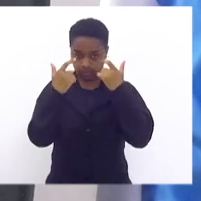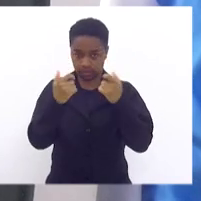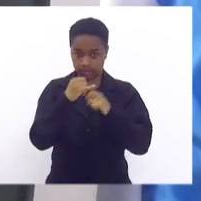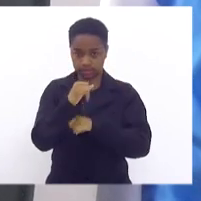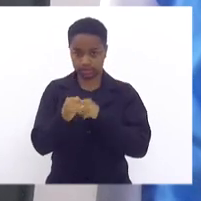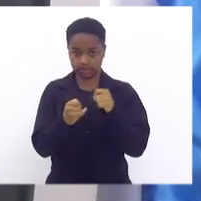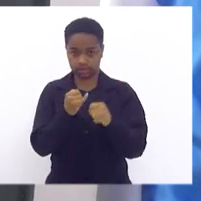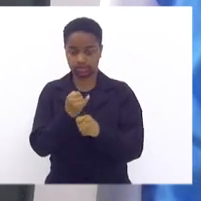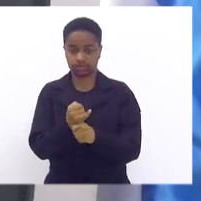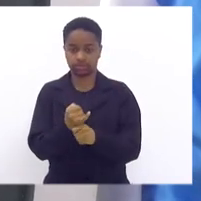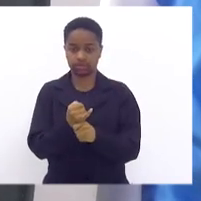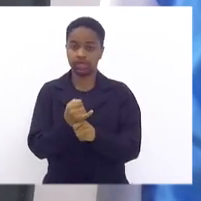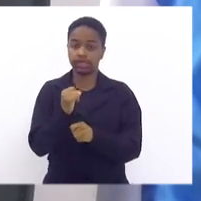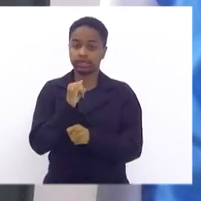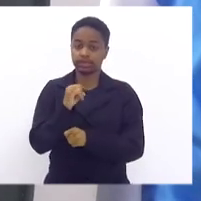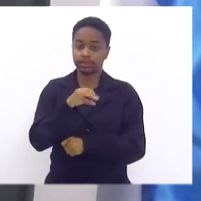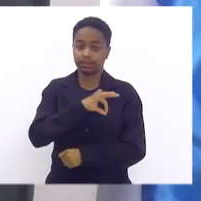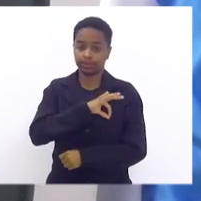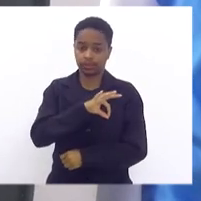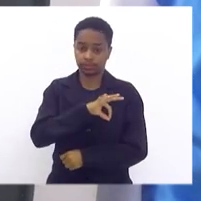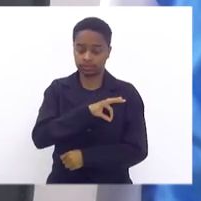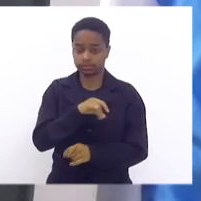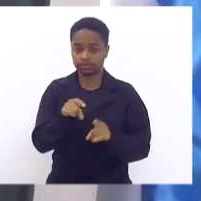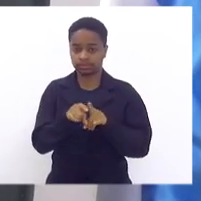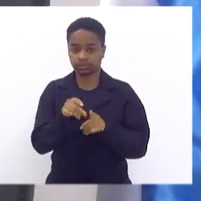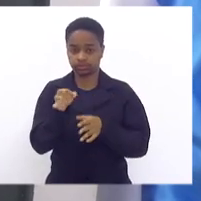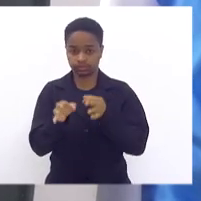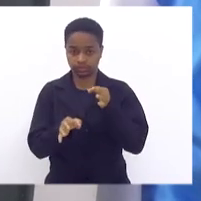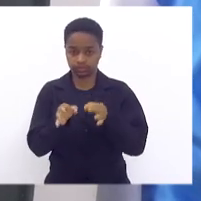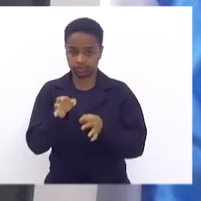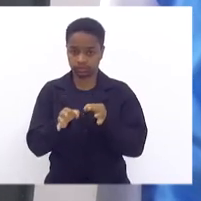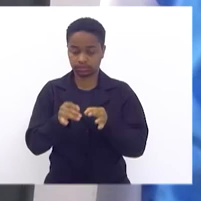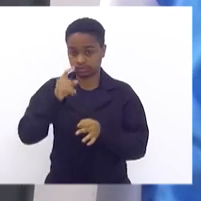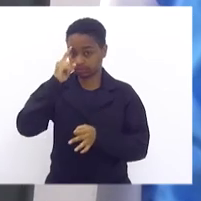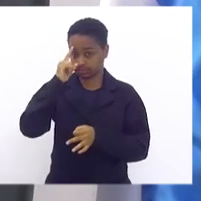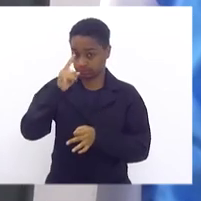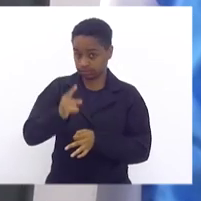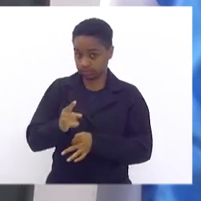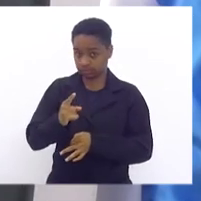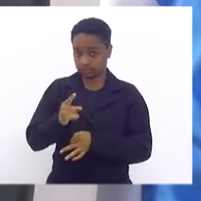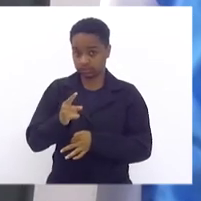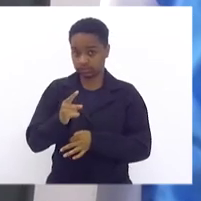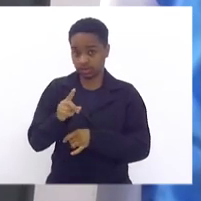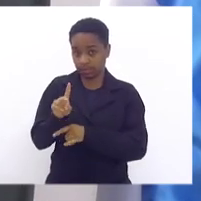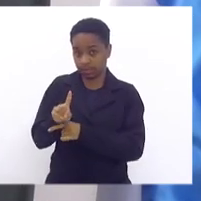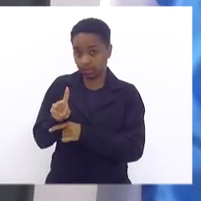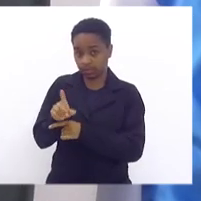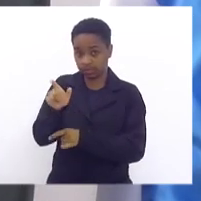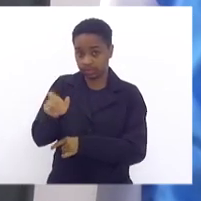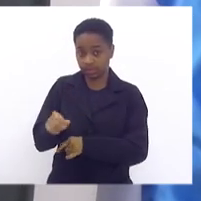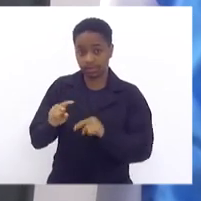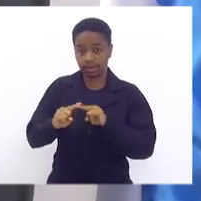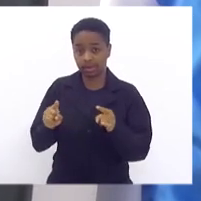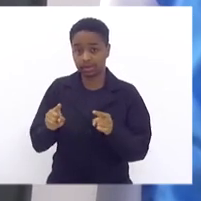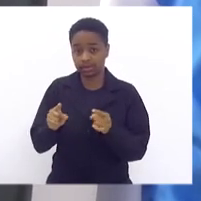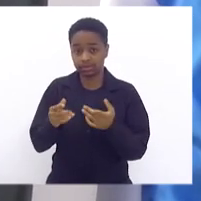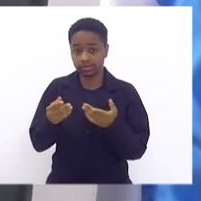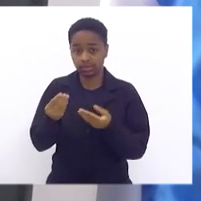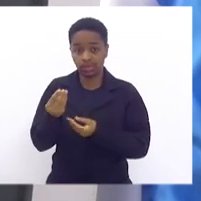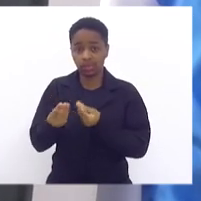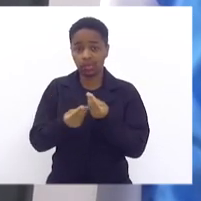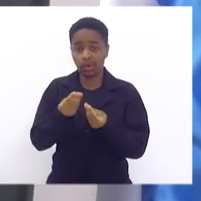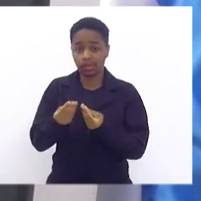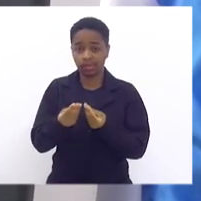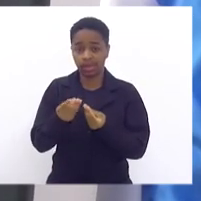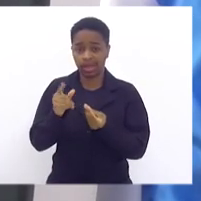ainda que a autoridade policial e o próprio juiz decrete a medida protetiva vai ser de afastamento